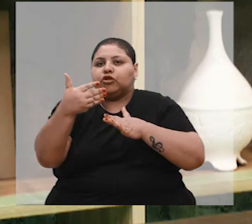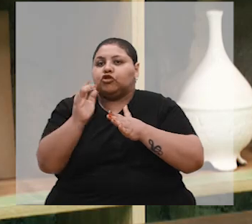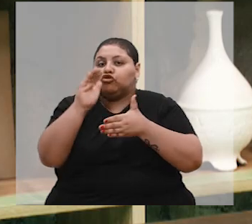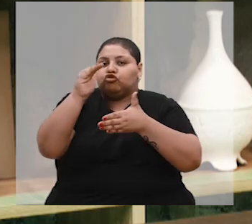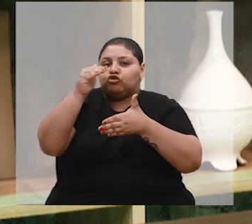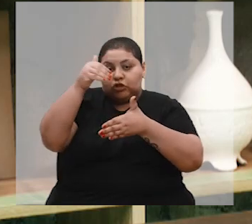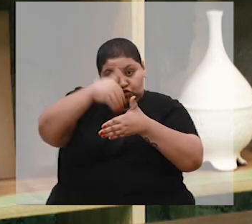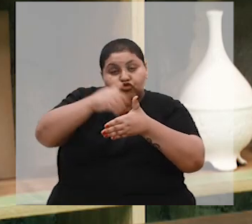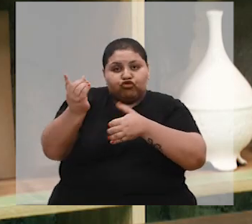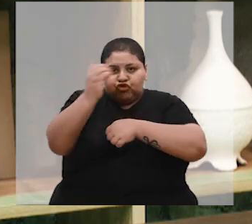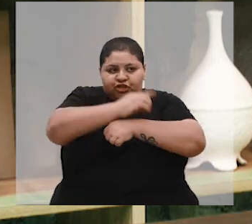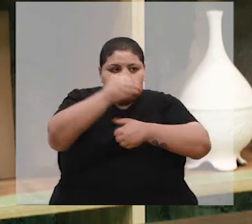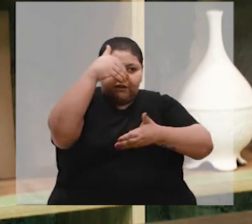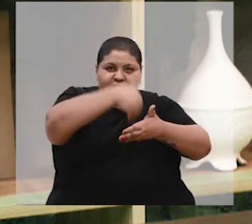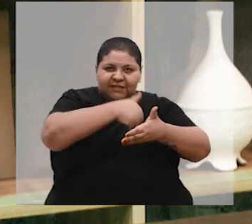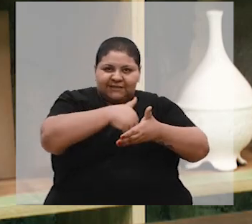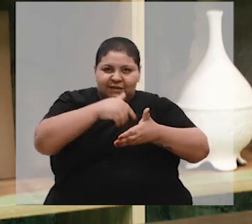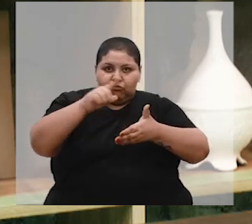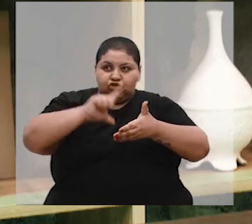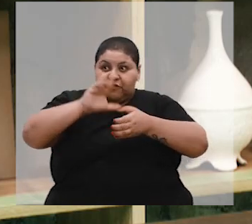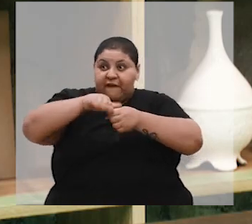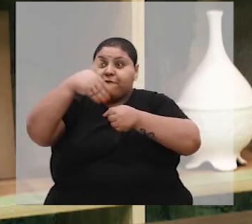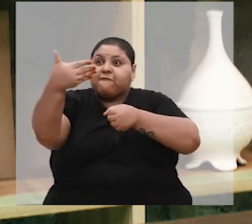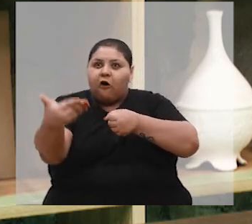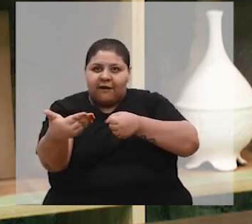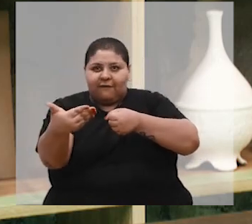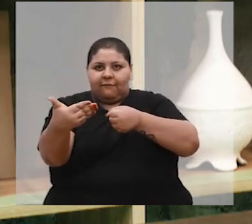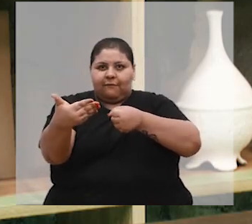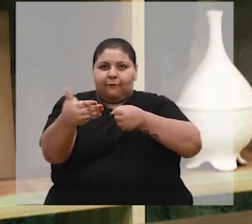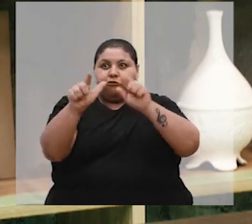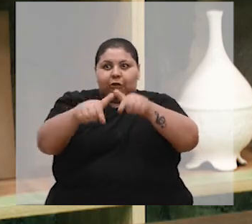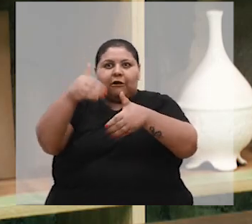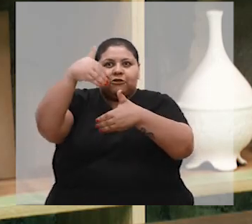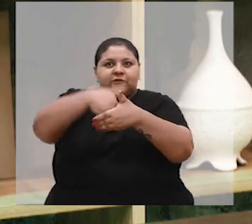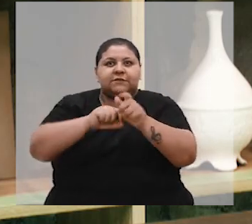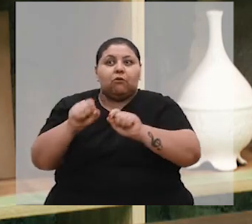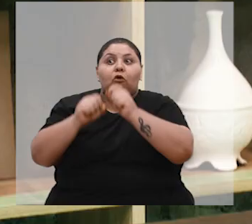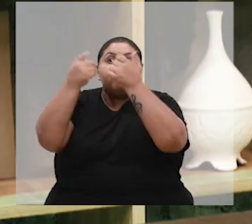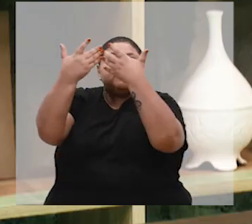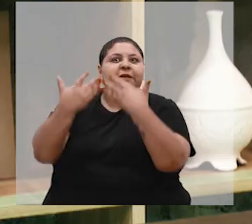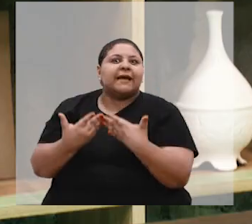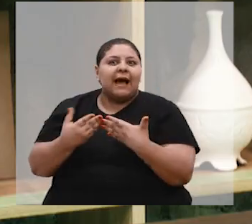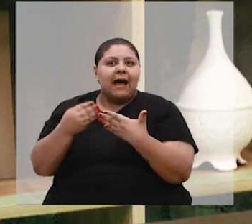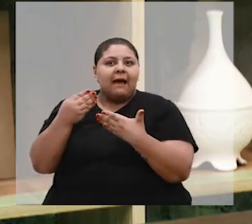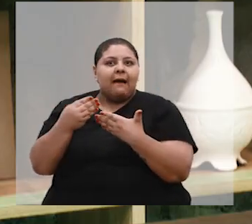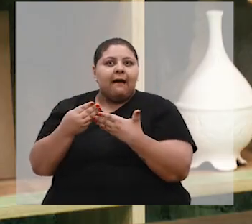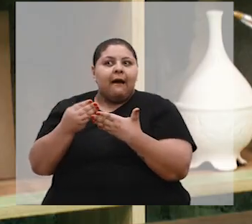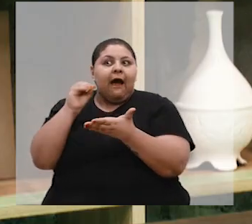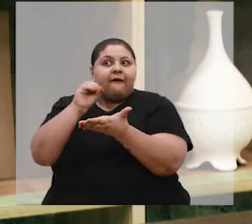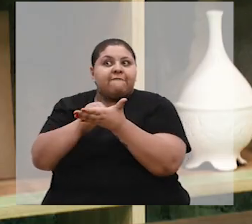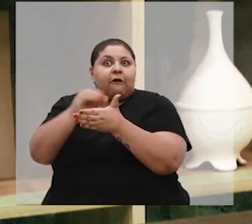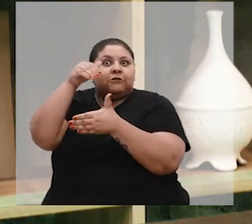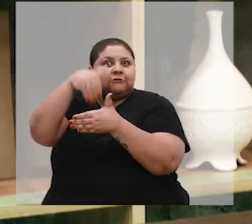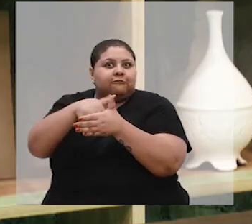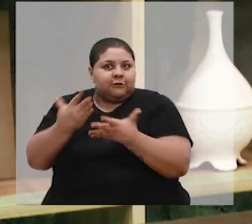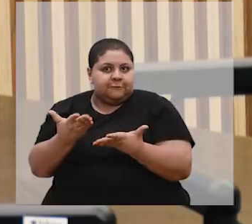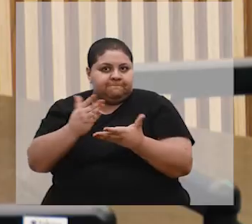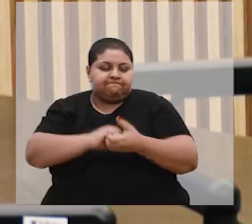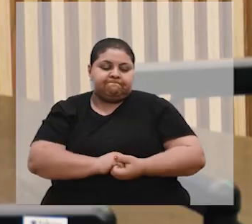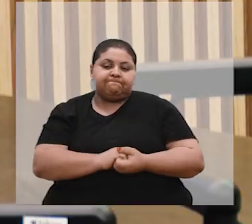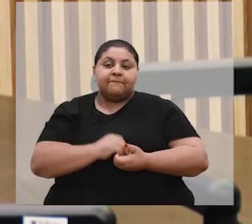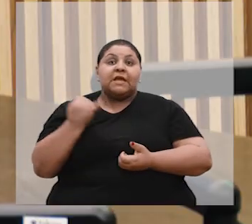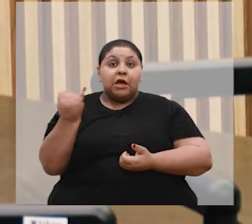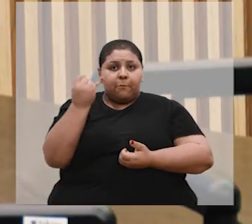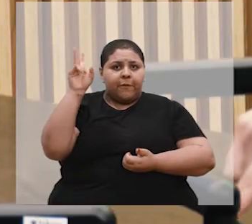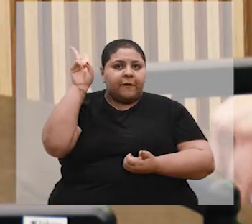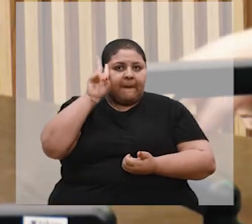eleição, do seu local de votação, do seu domicílio eleitoral? Como que se justifica o voto? Qual que é a possibilidade? O que isso empreende para o eleitor também, Bom, é importante